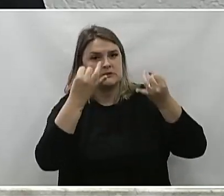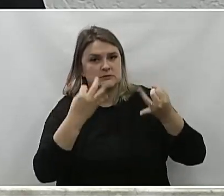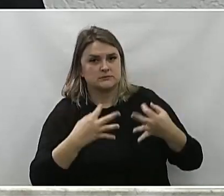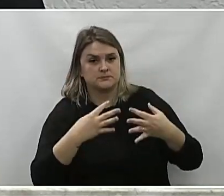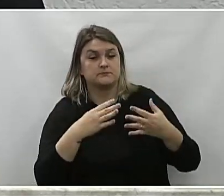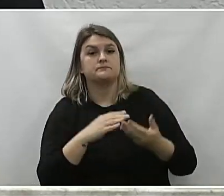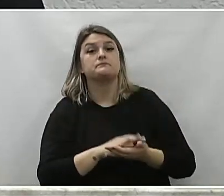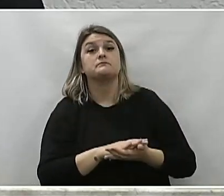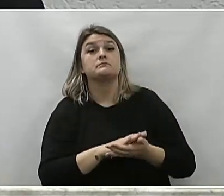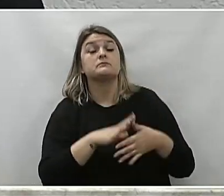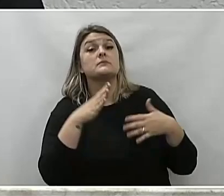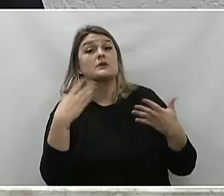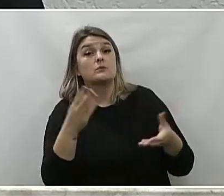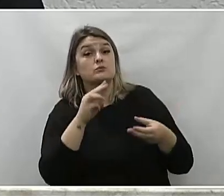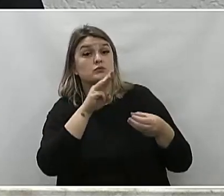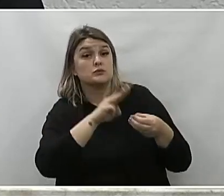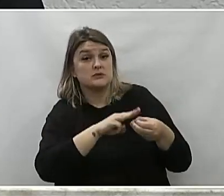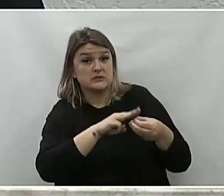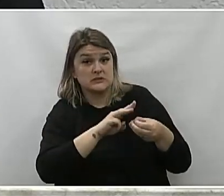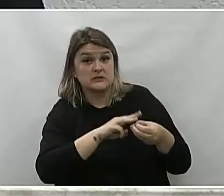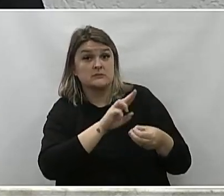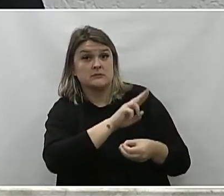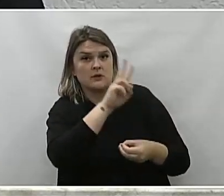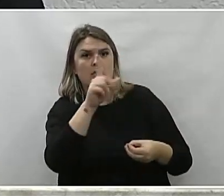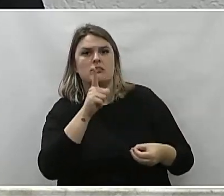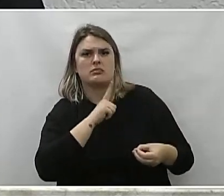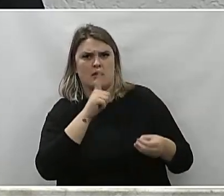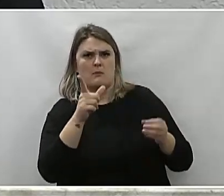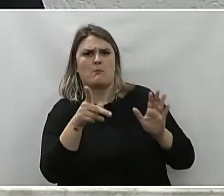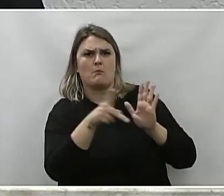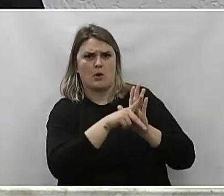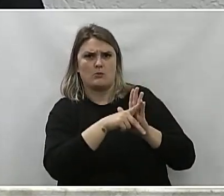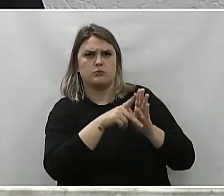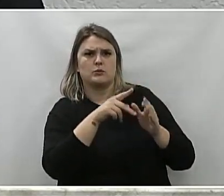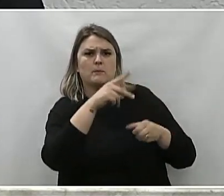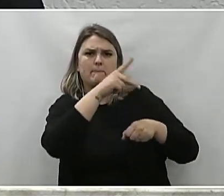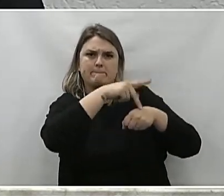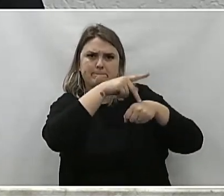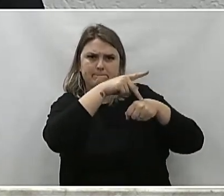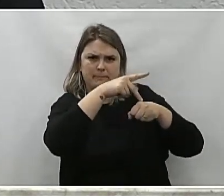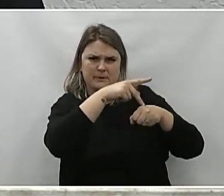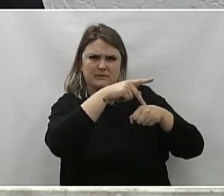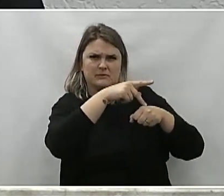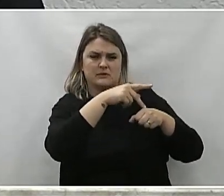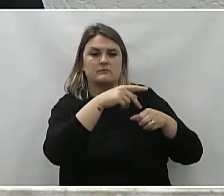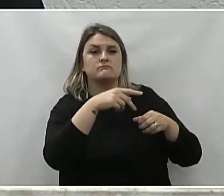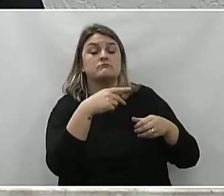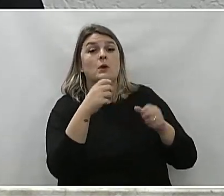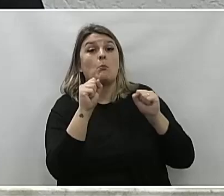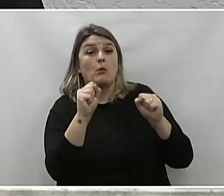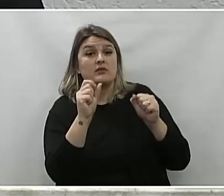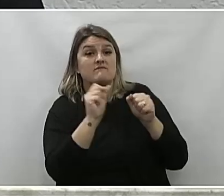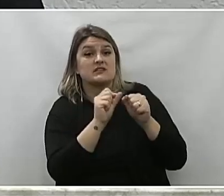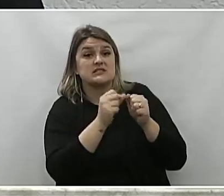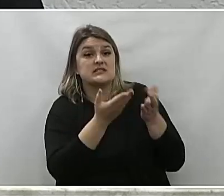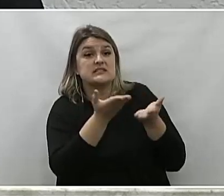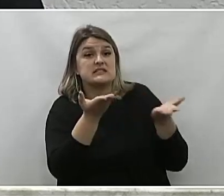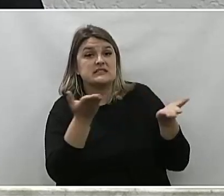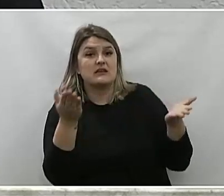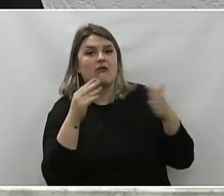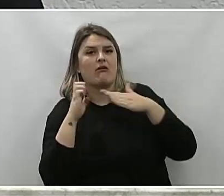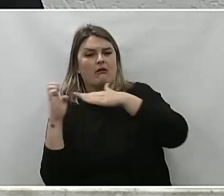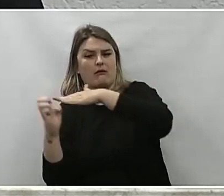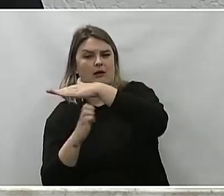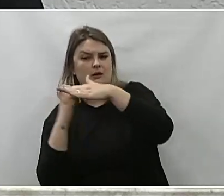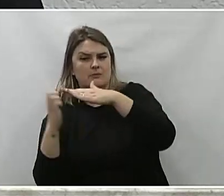visto que o município de União da Vitória possui uma Pedreira para que esse este possa licitar uma empresa para